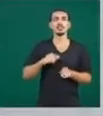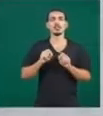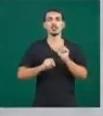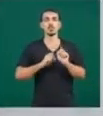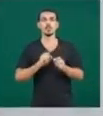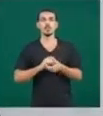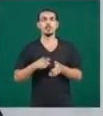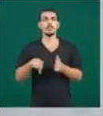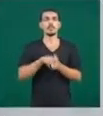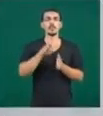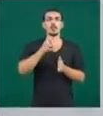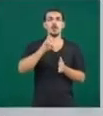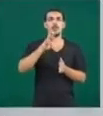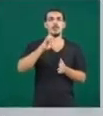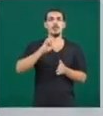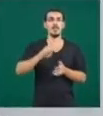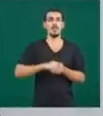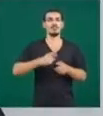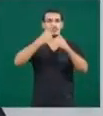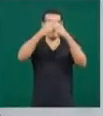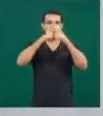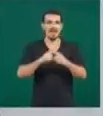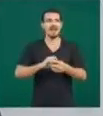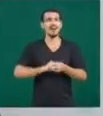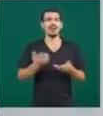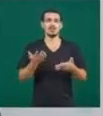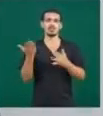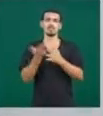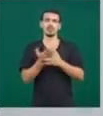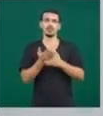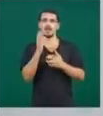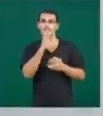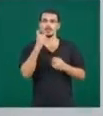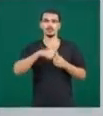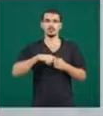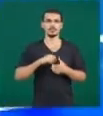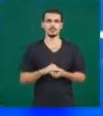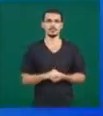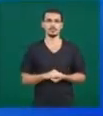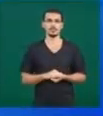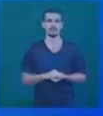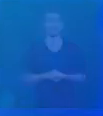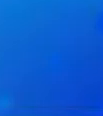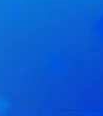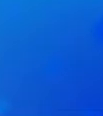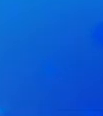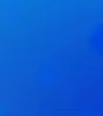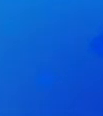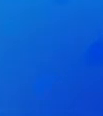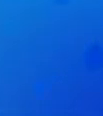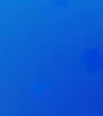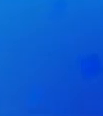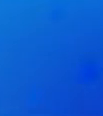Serão travadas lutas entre eles. O TVO Notícias faz um rápido intervalo e volta já.